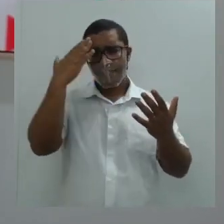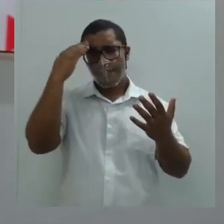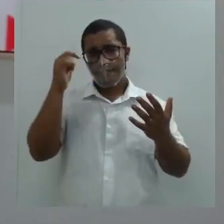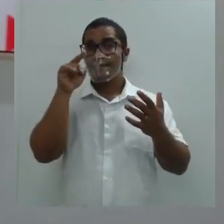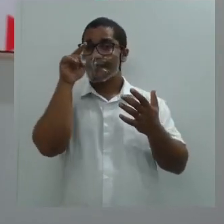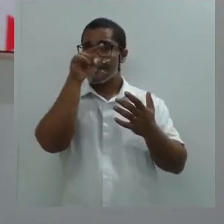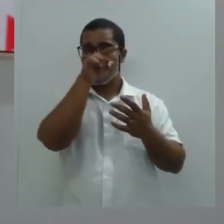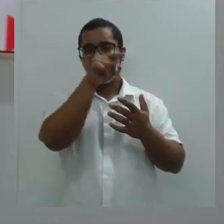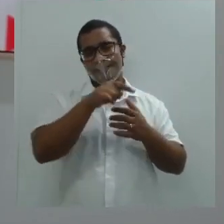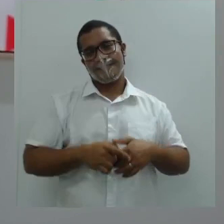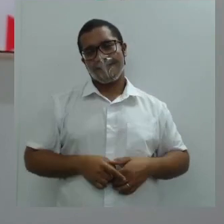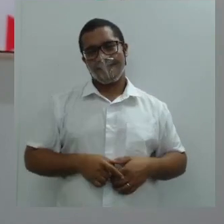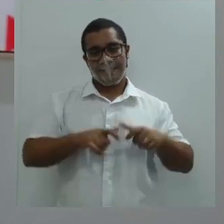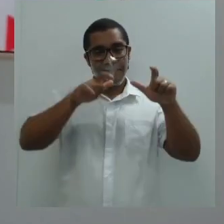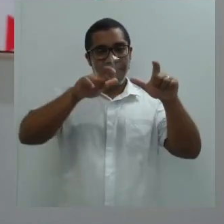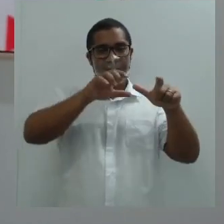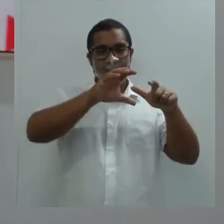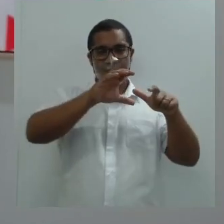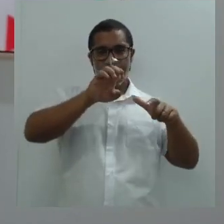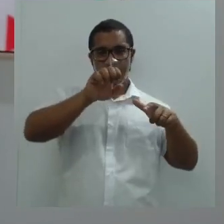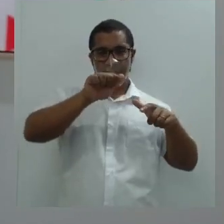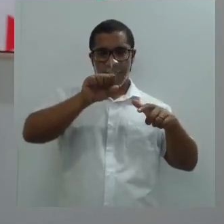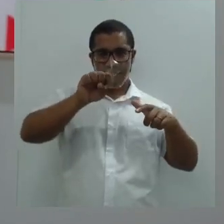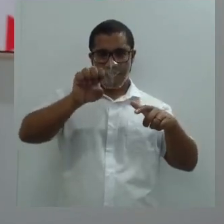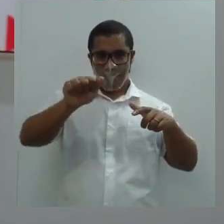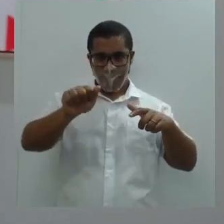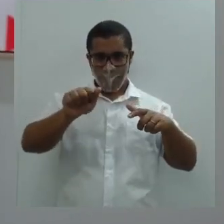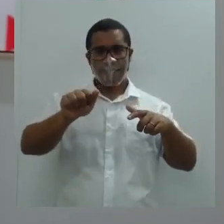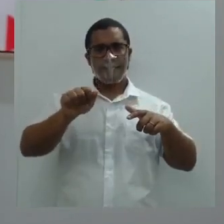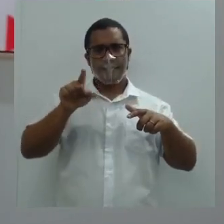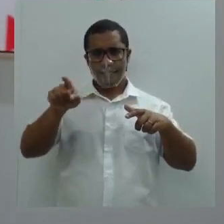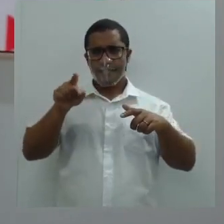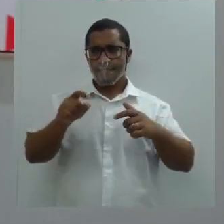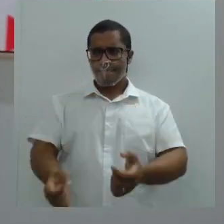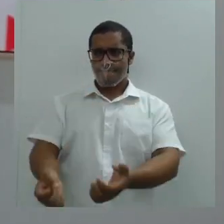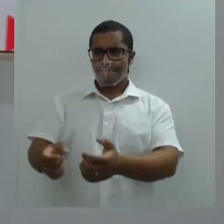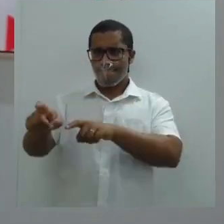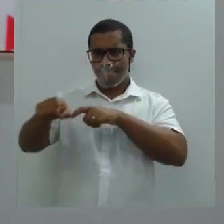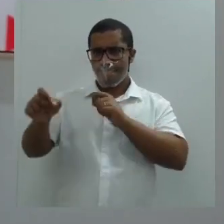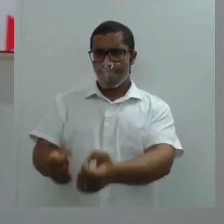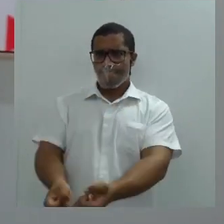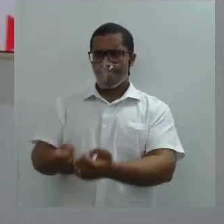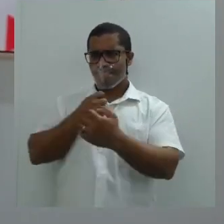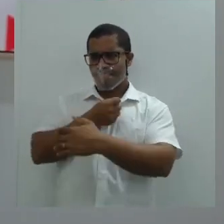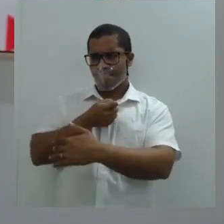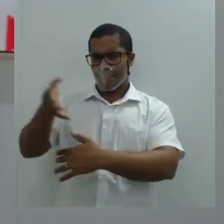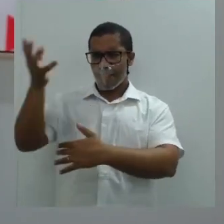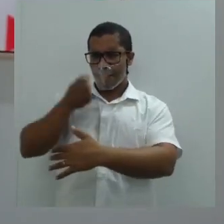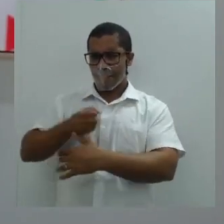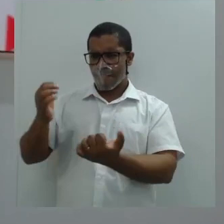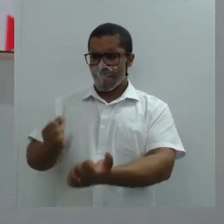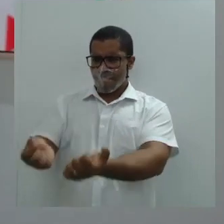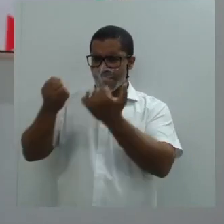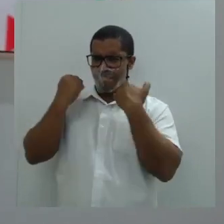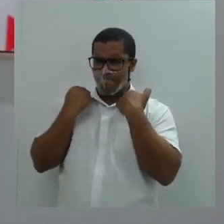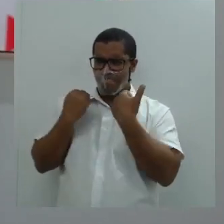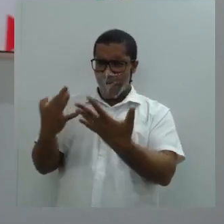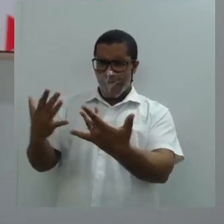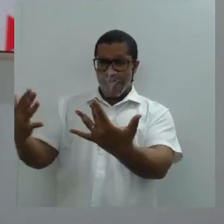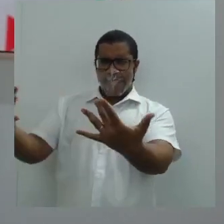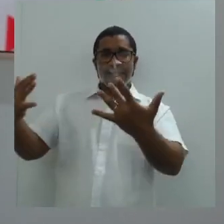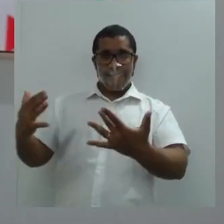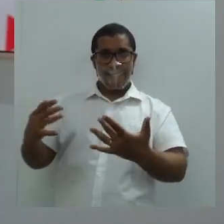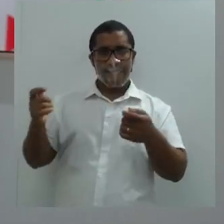certo? Então, quem produz isso aí, geralmente é um grande produtor rural, que a quantidade que ele produz é imensa e dá